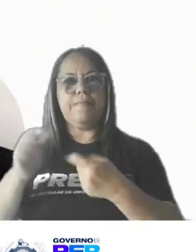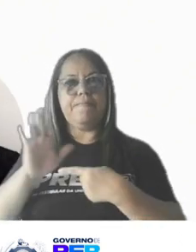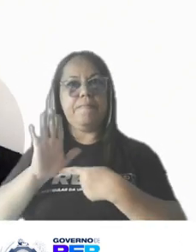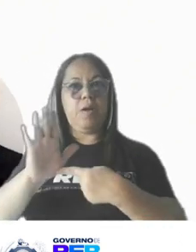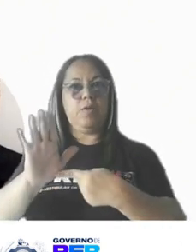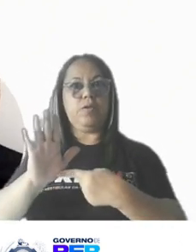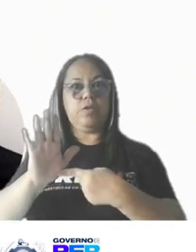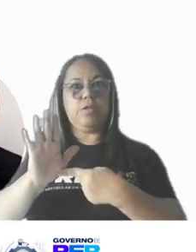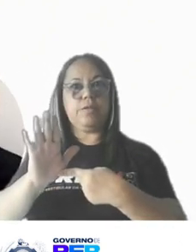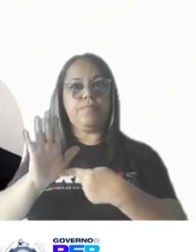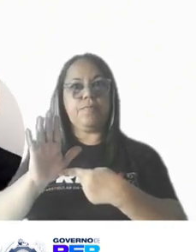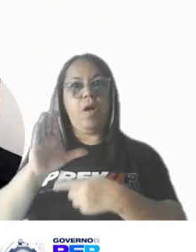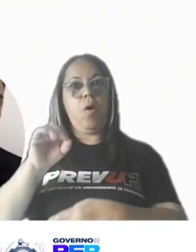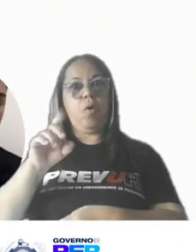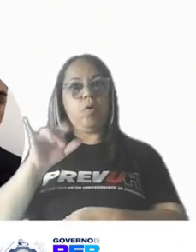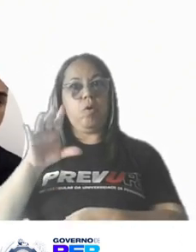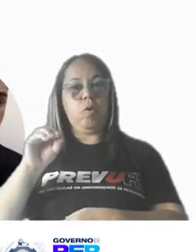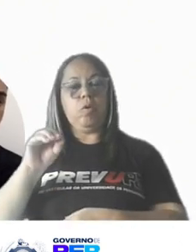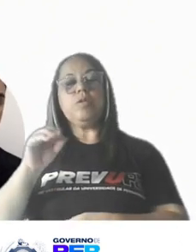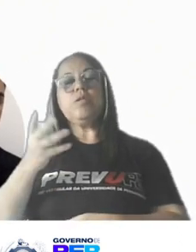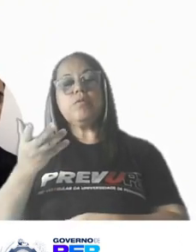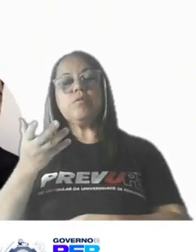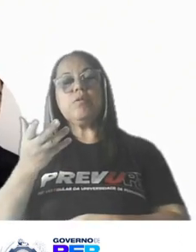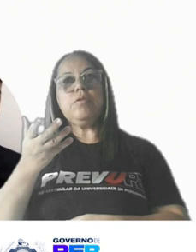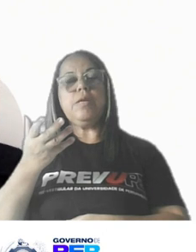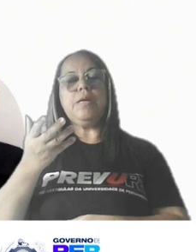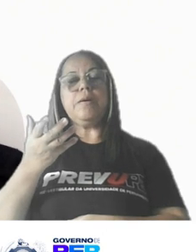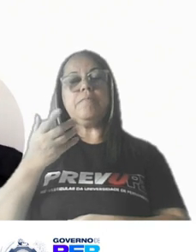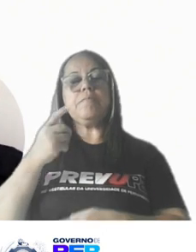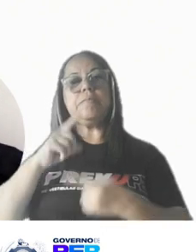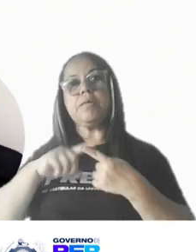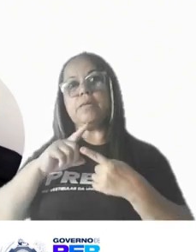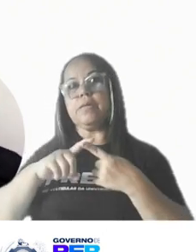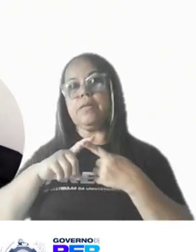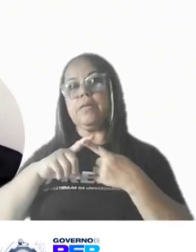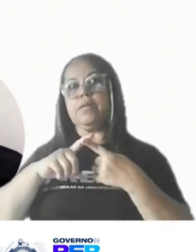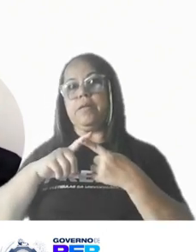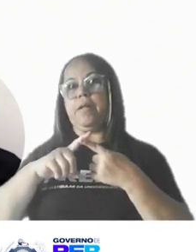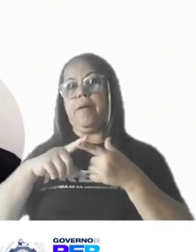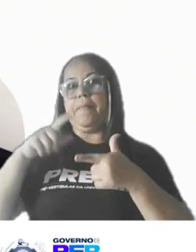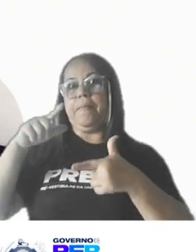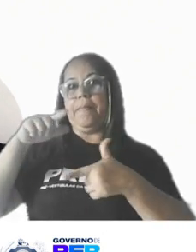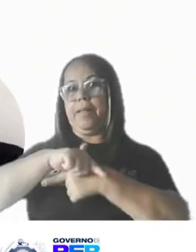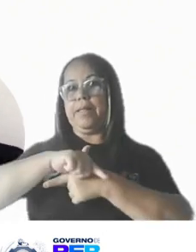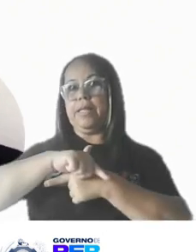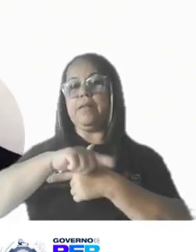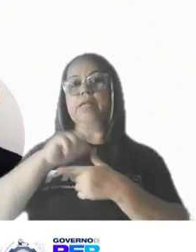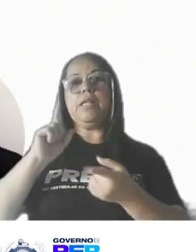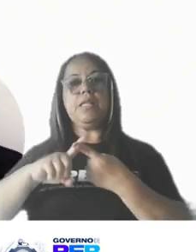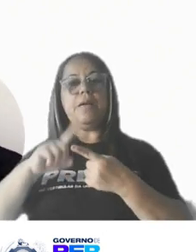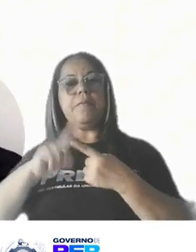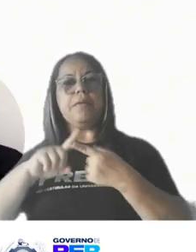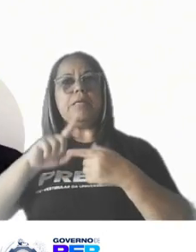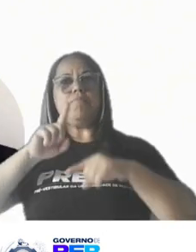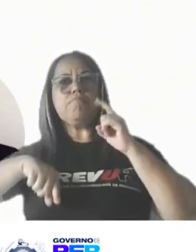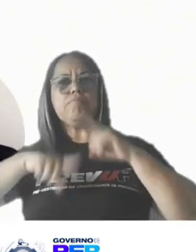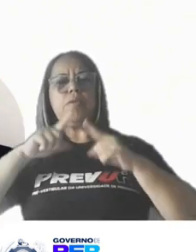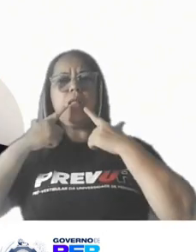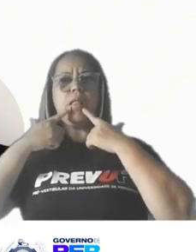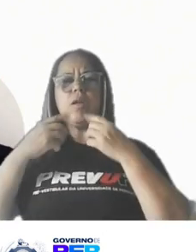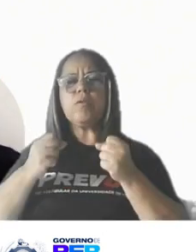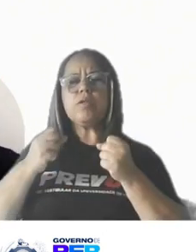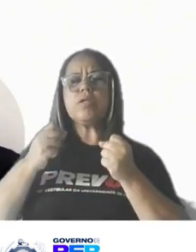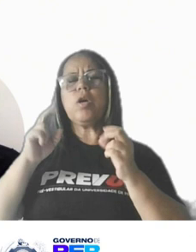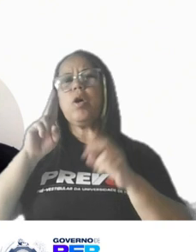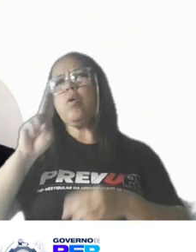destacam-se o uso do código como fonte para o próprio código, por meio da metalinguagem, os recursos linguísticos empregados